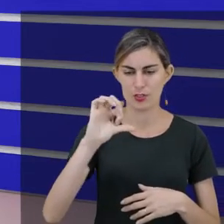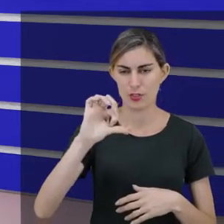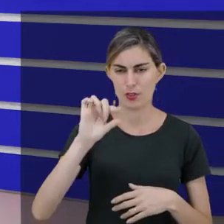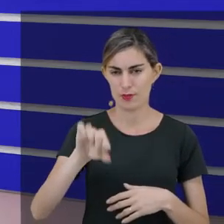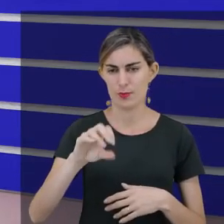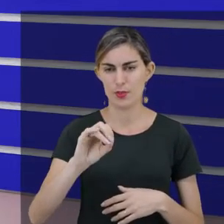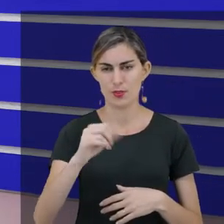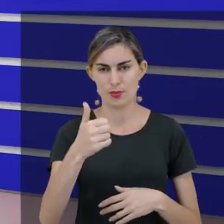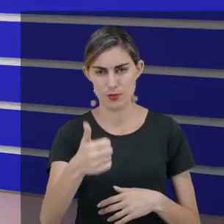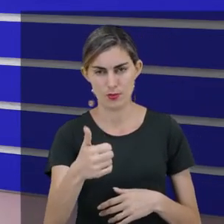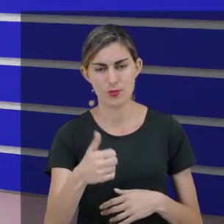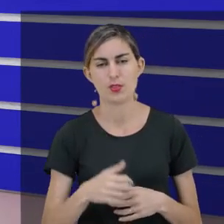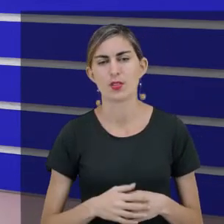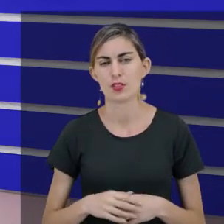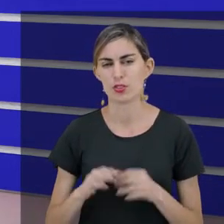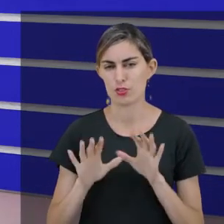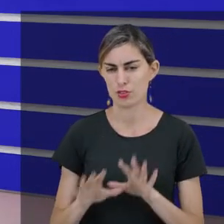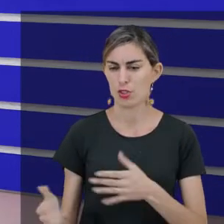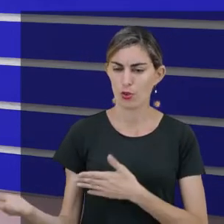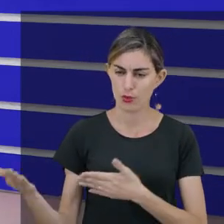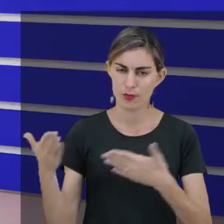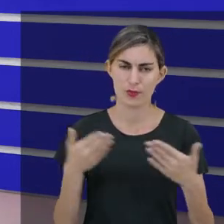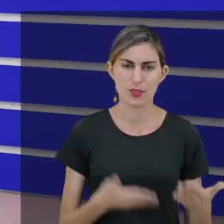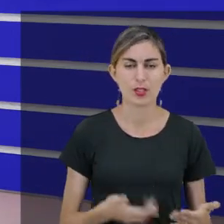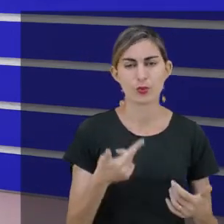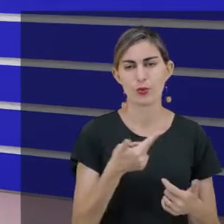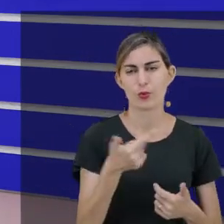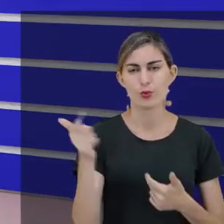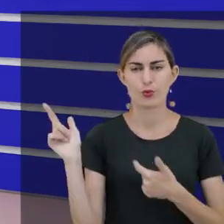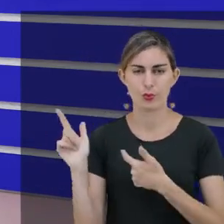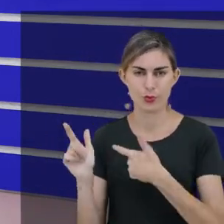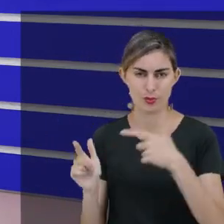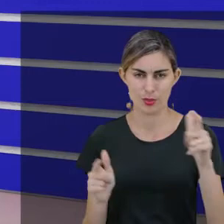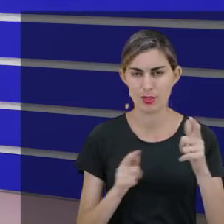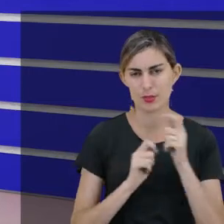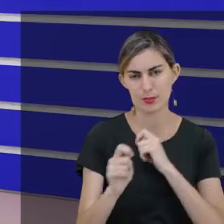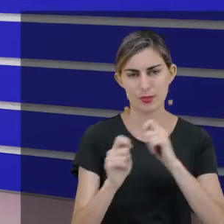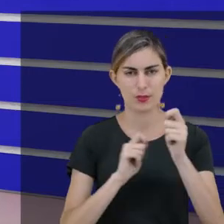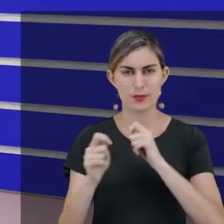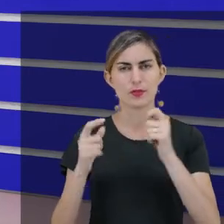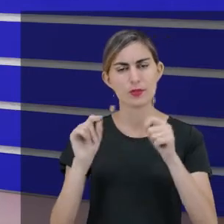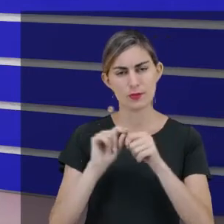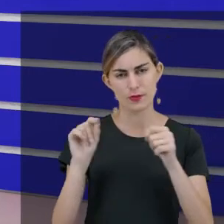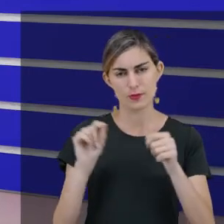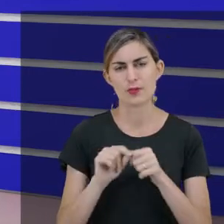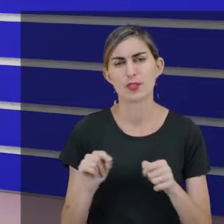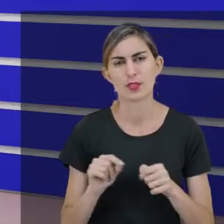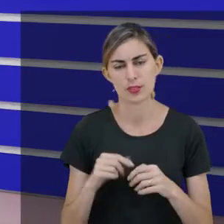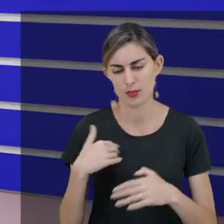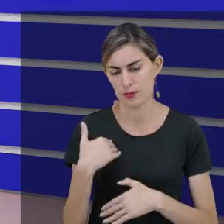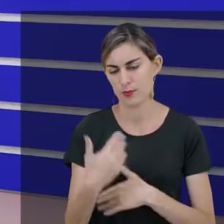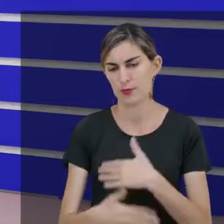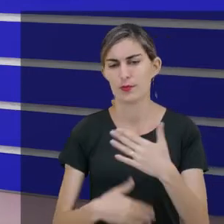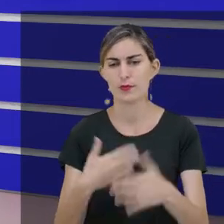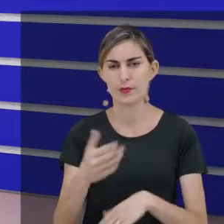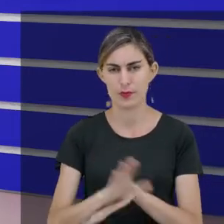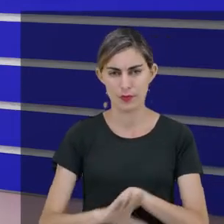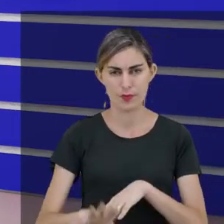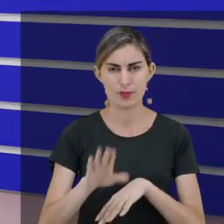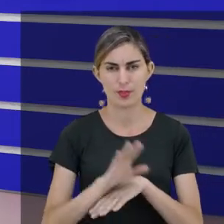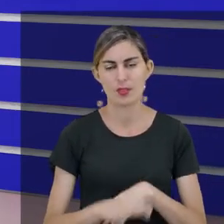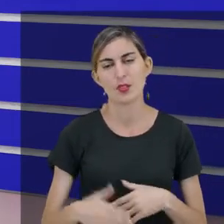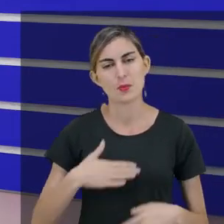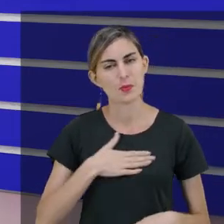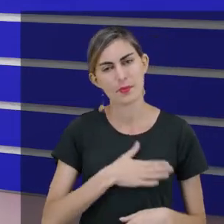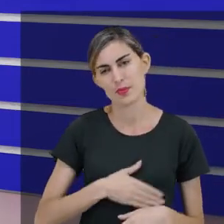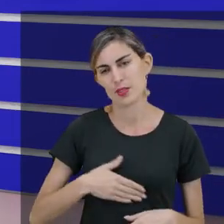9001, e está convidado para outras, né, entrevistas que a gente possa ter aí ao longo do curso. Será